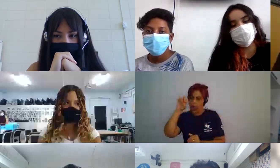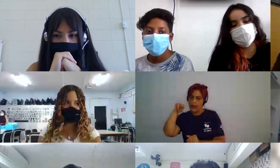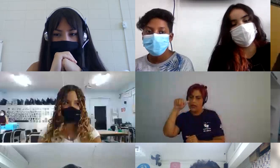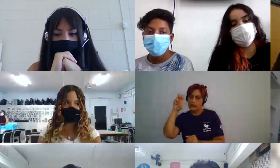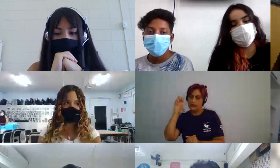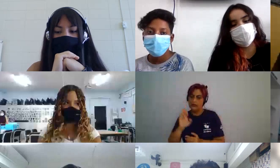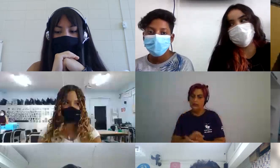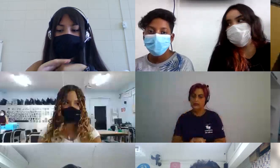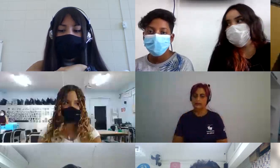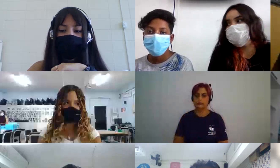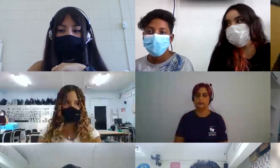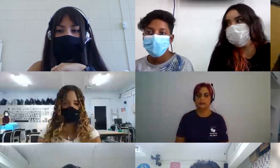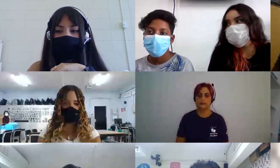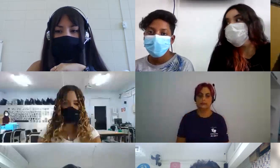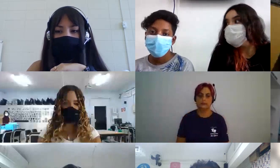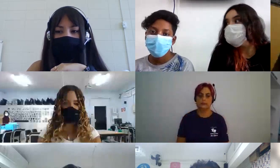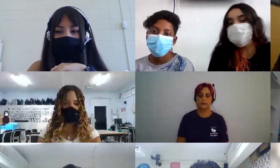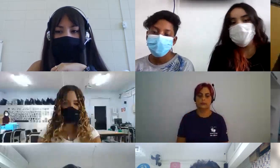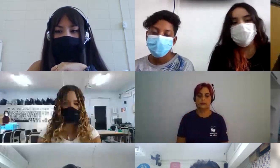não?